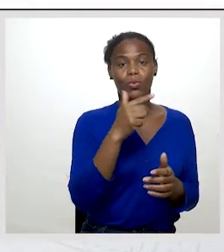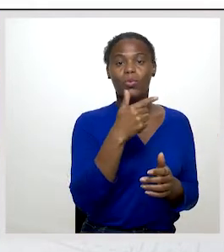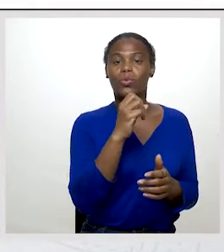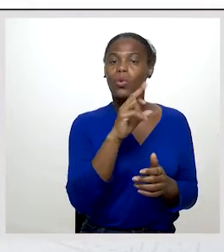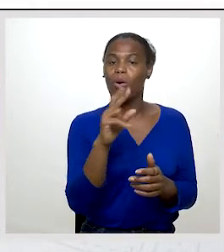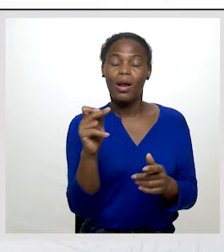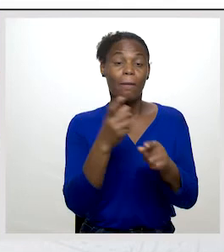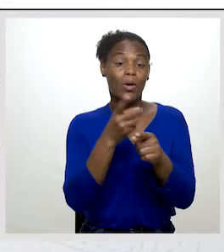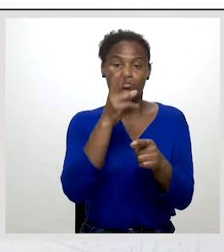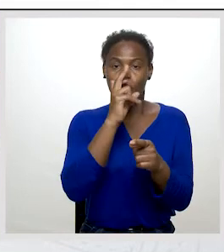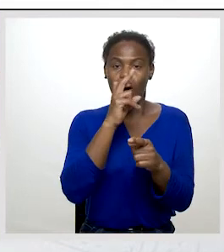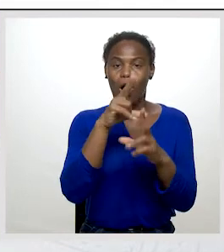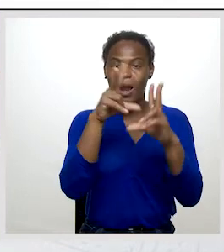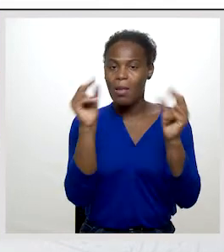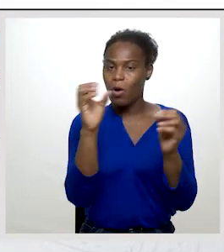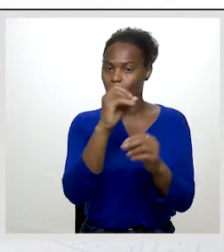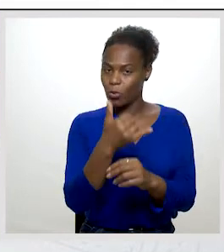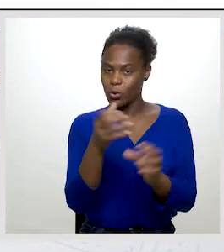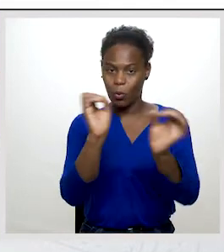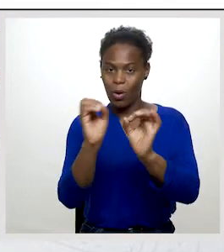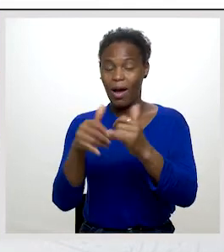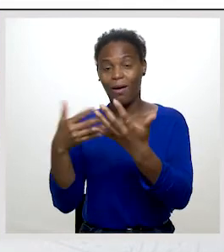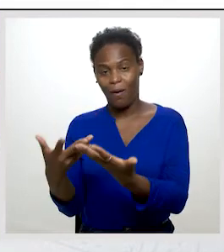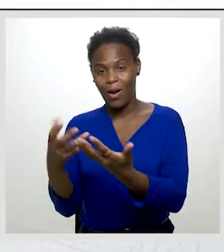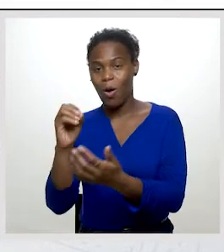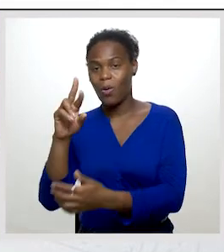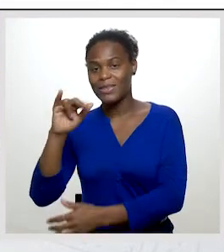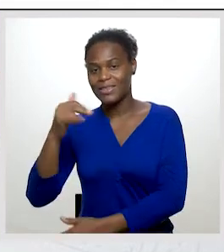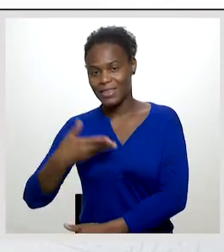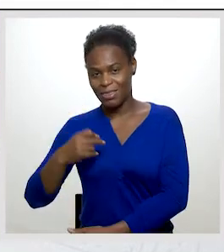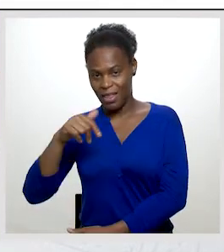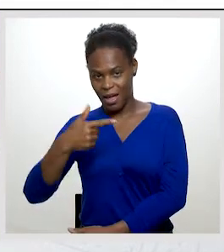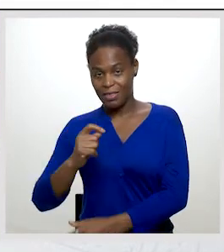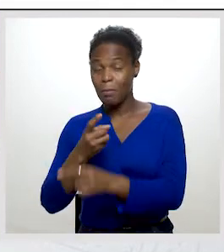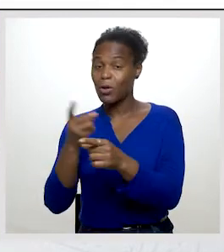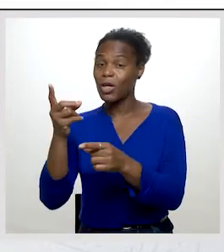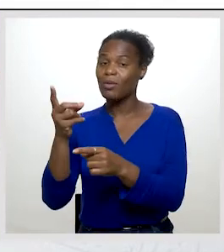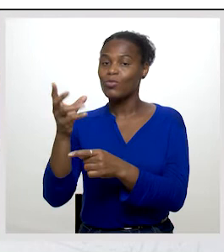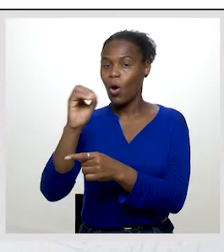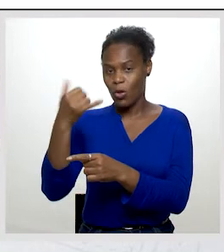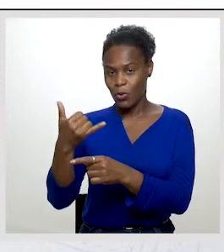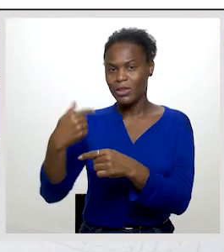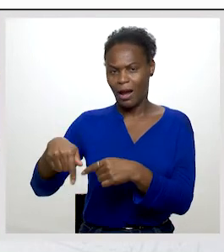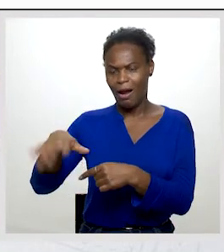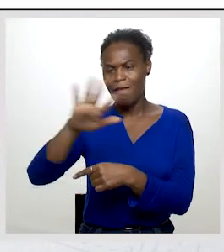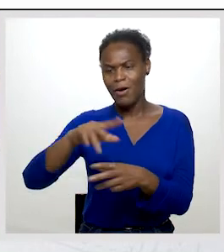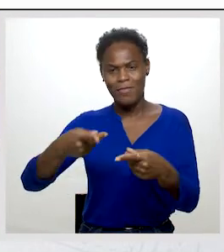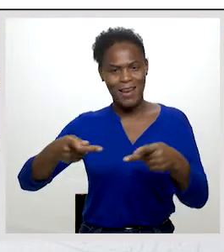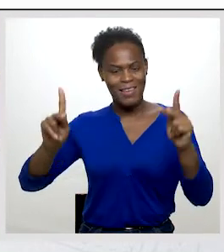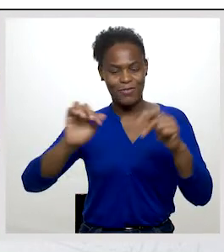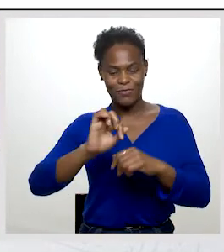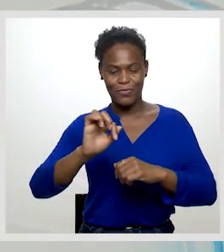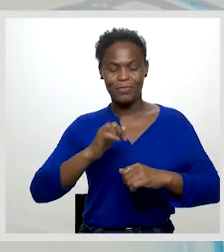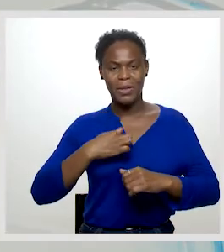a oxigenação e outra é oxidante porque possui oxigênio no seu estado de forma livre. E